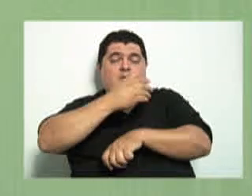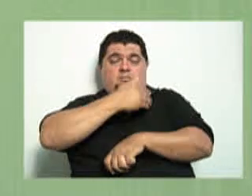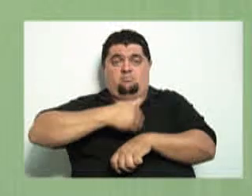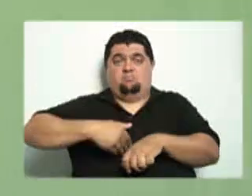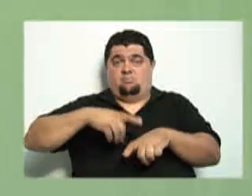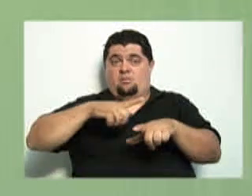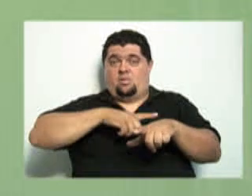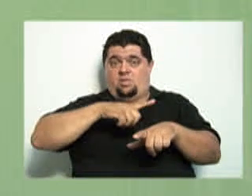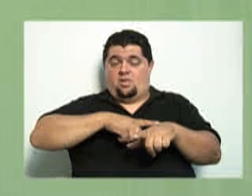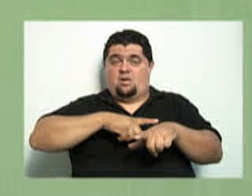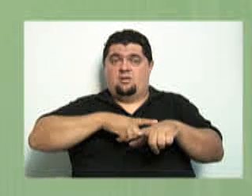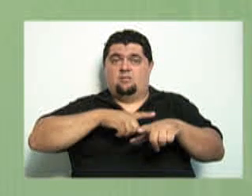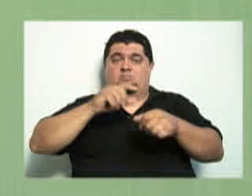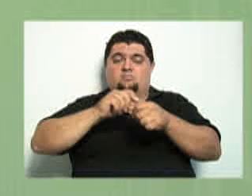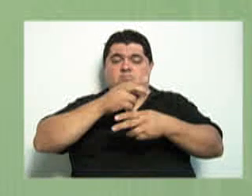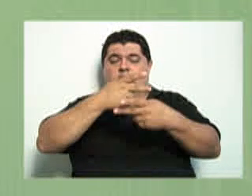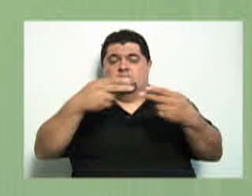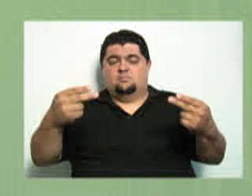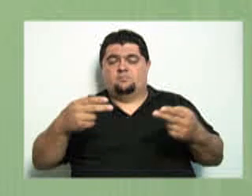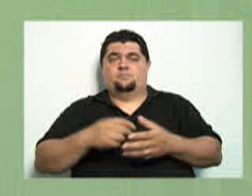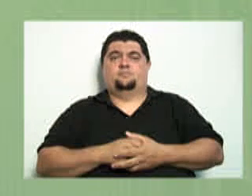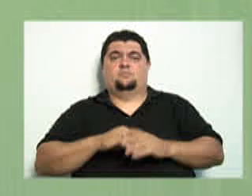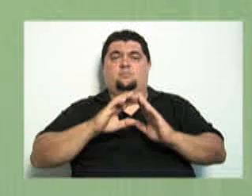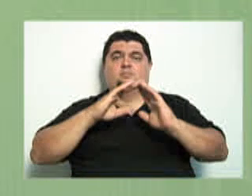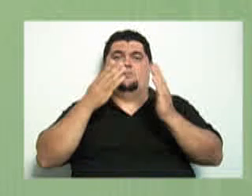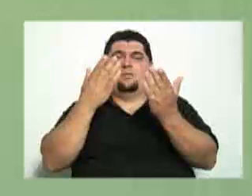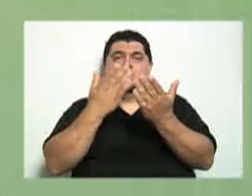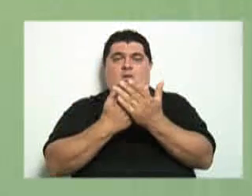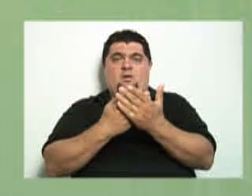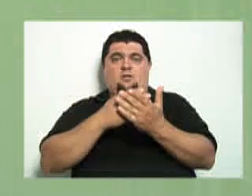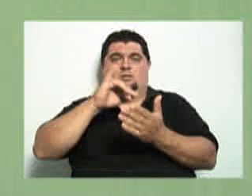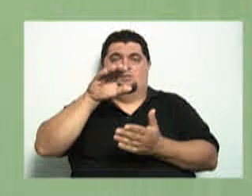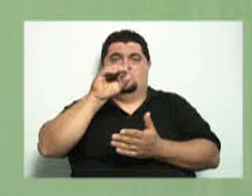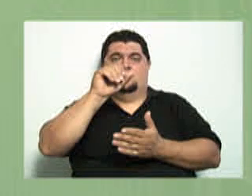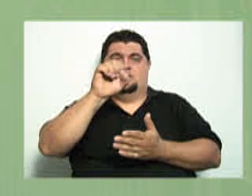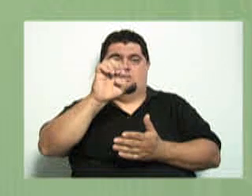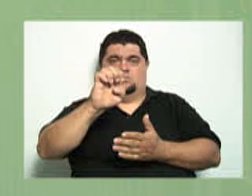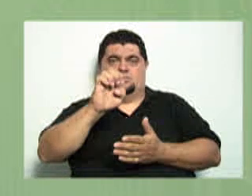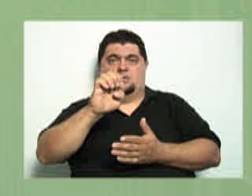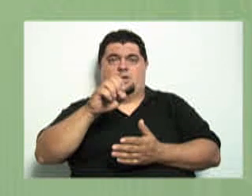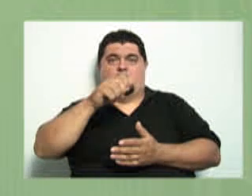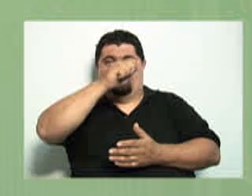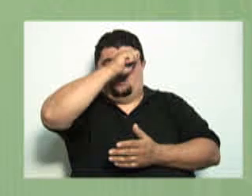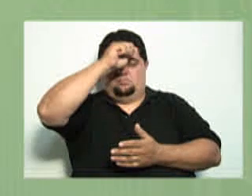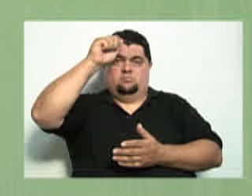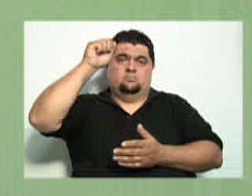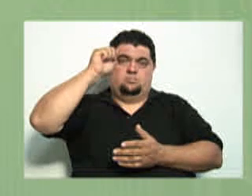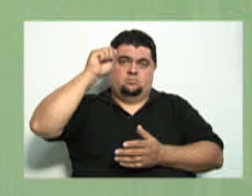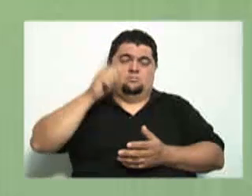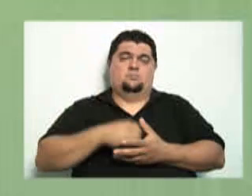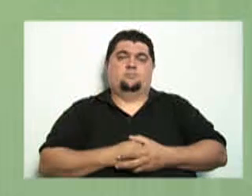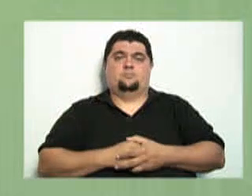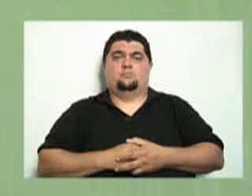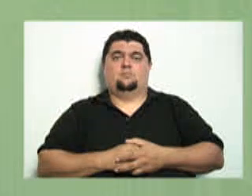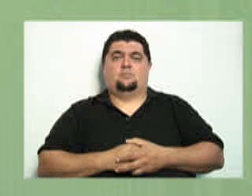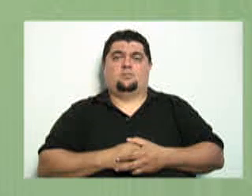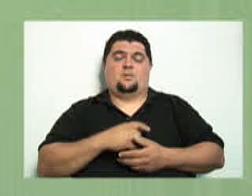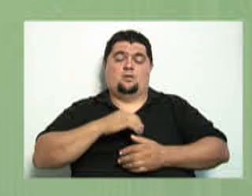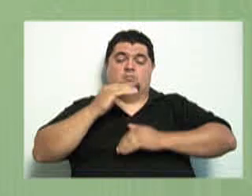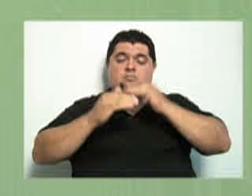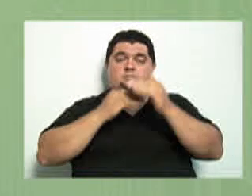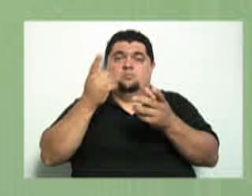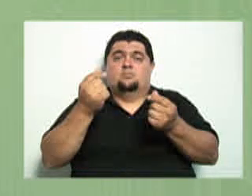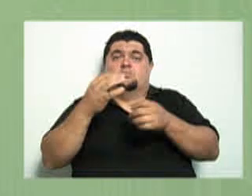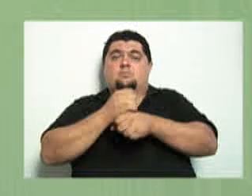produção. E na Escola José Basílio da Gama, de Alta Floresta, o desenvolvimento